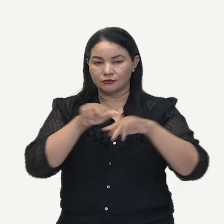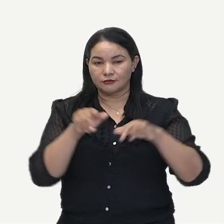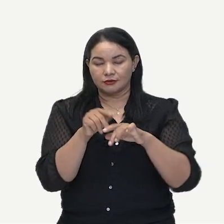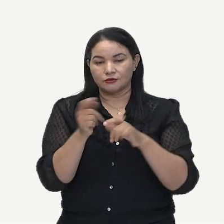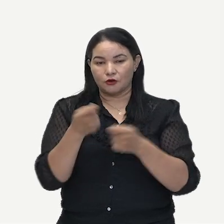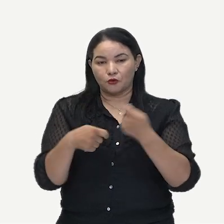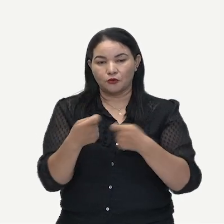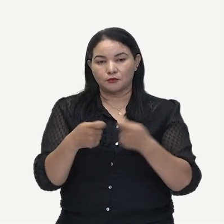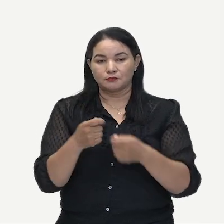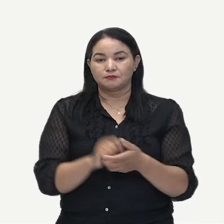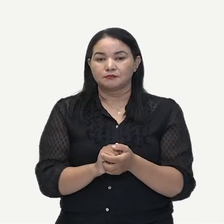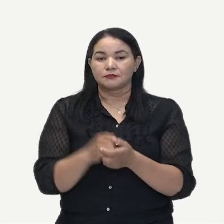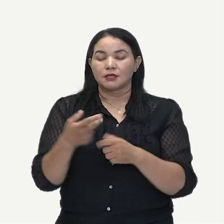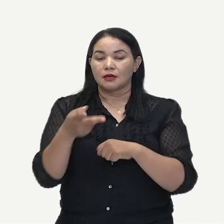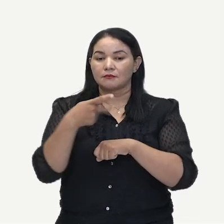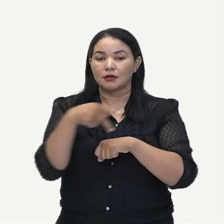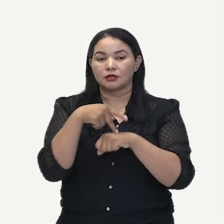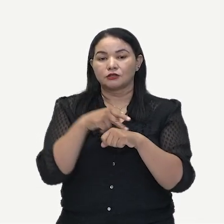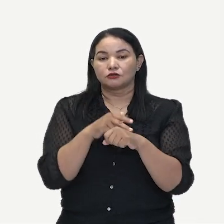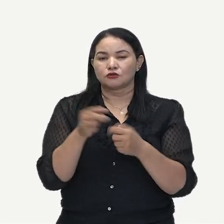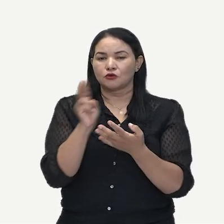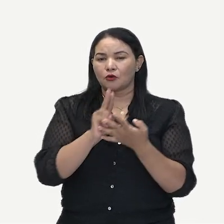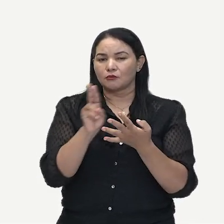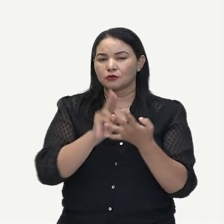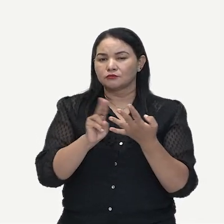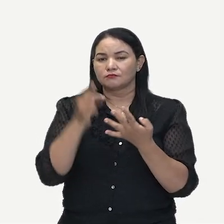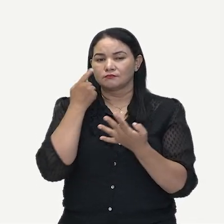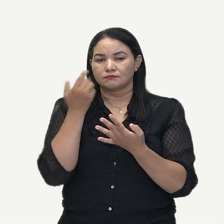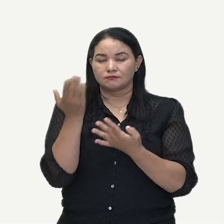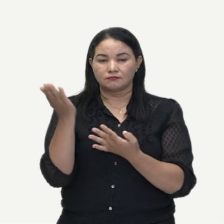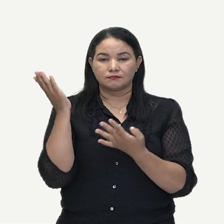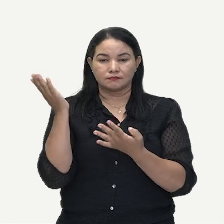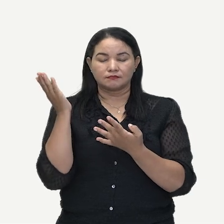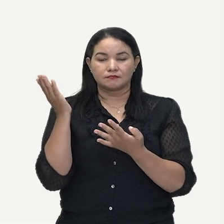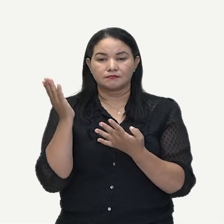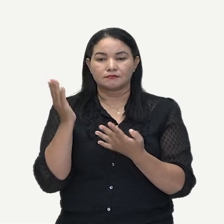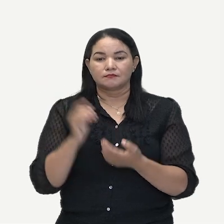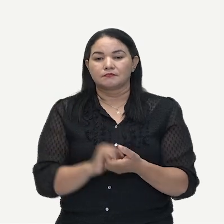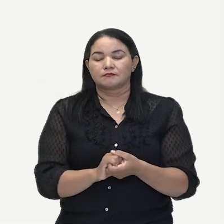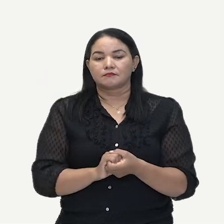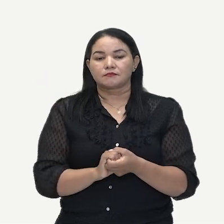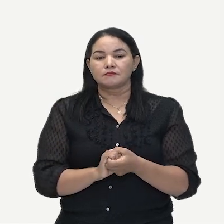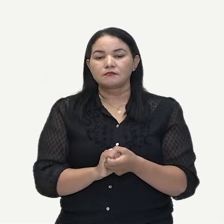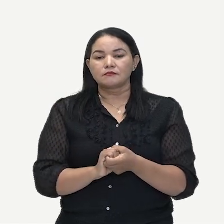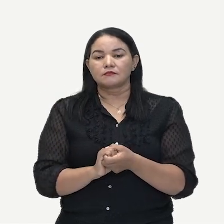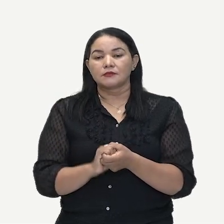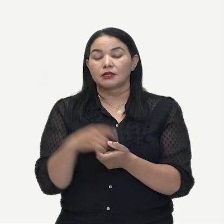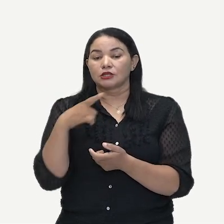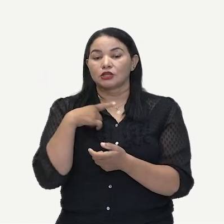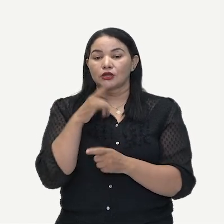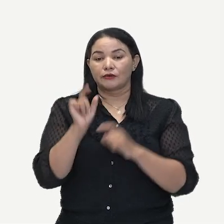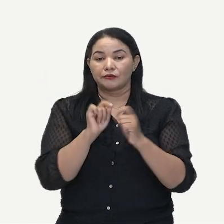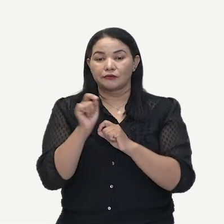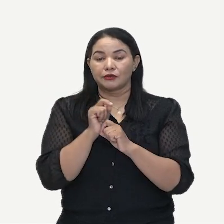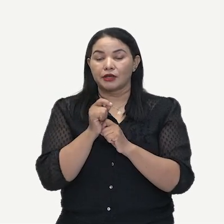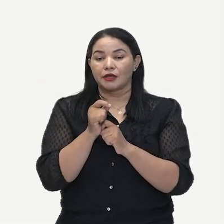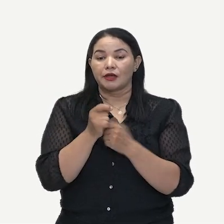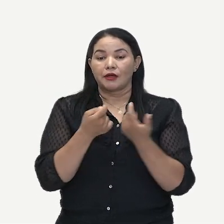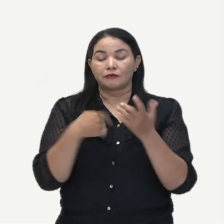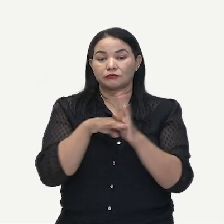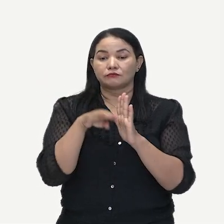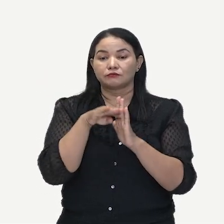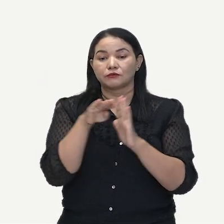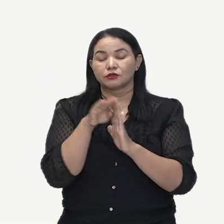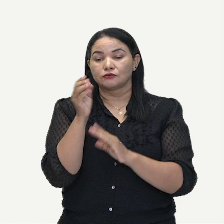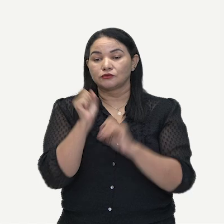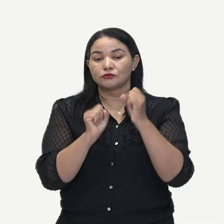são países ainda, como Bulgária, Romênia, Bósnia e Herzegovina, Albânia e Macedônia, que vão apresentar esse nível de